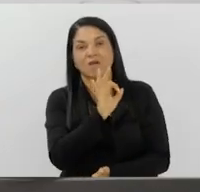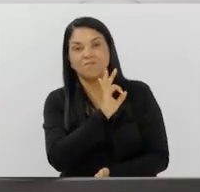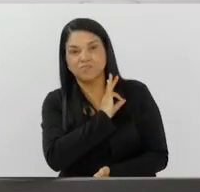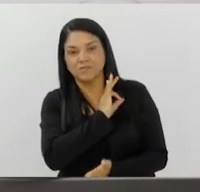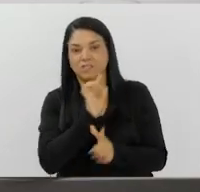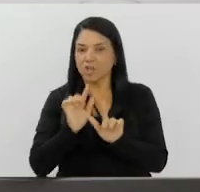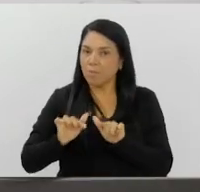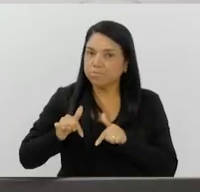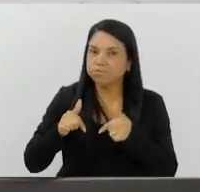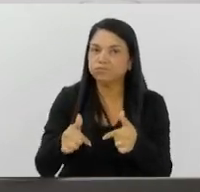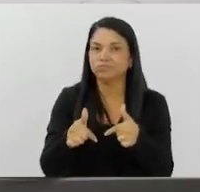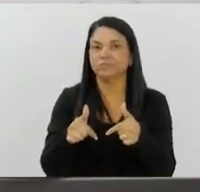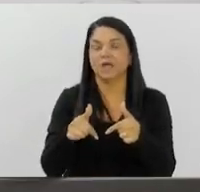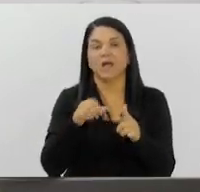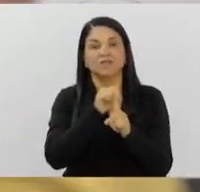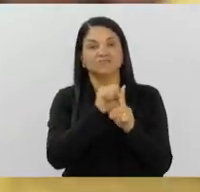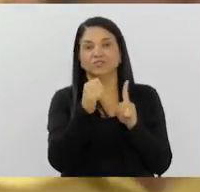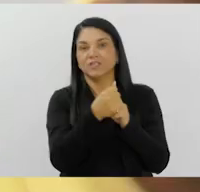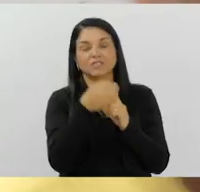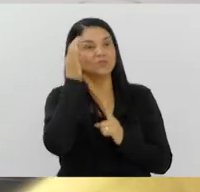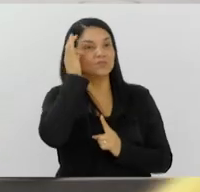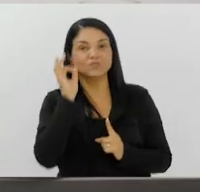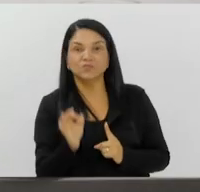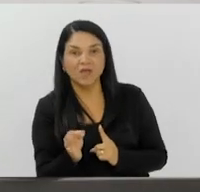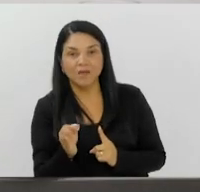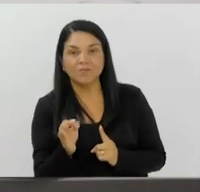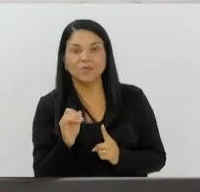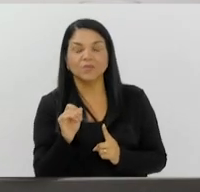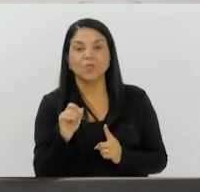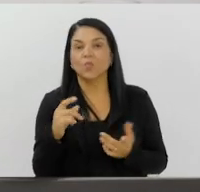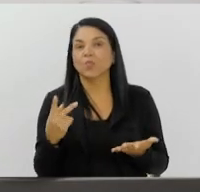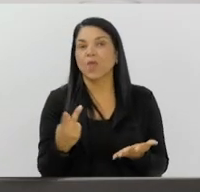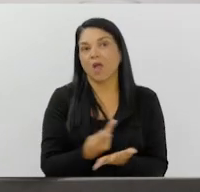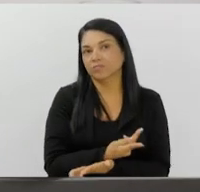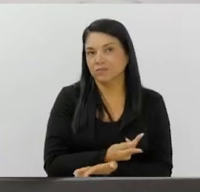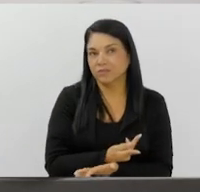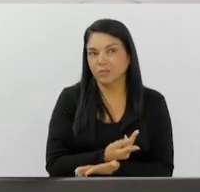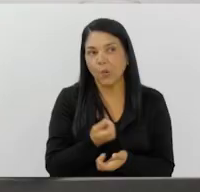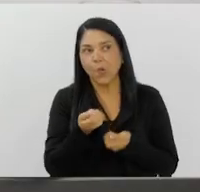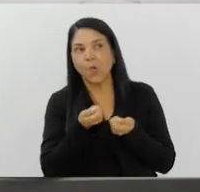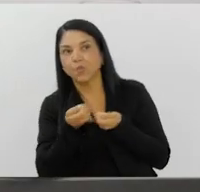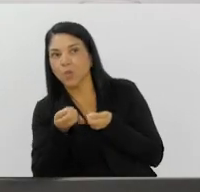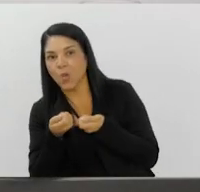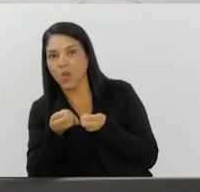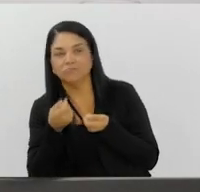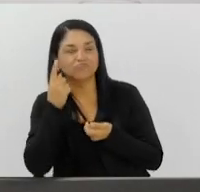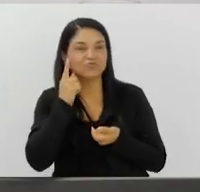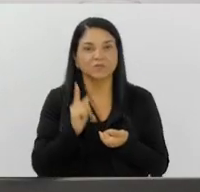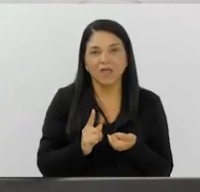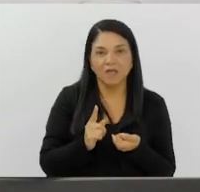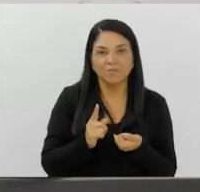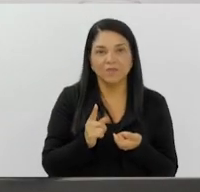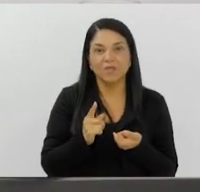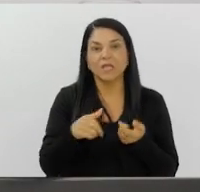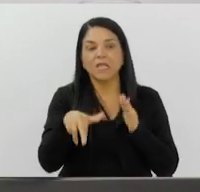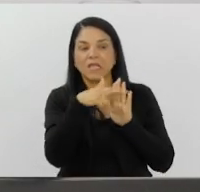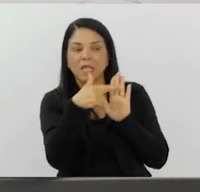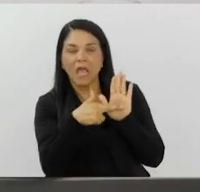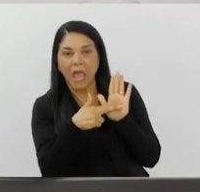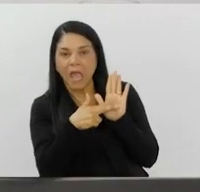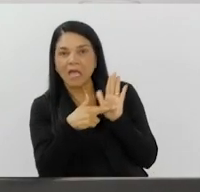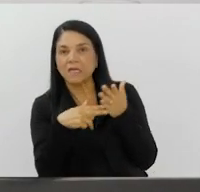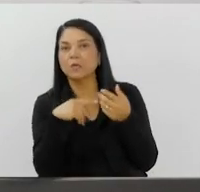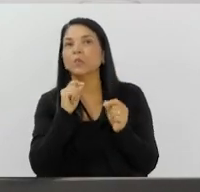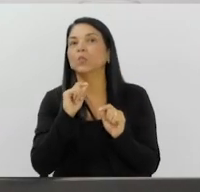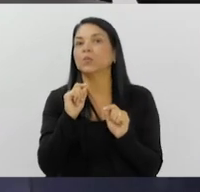assim e a sociedade não tem como saber que que como tá sendo controlado que cautela tá sendo feita em relação ao